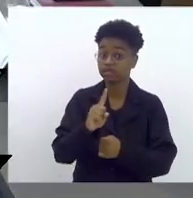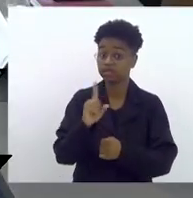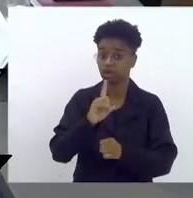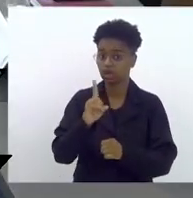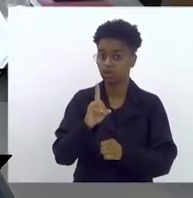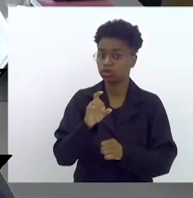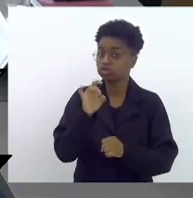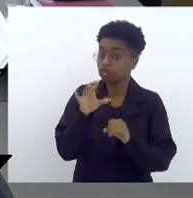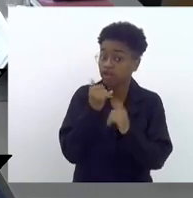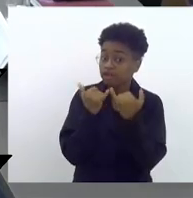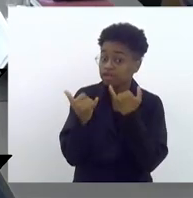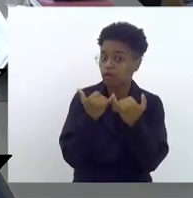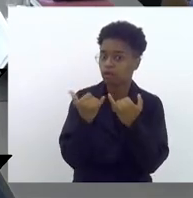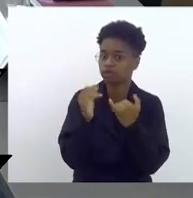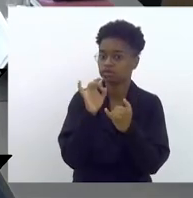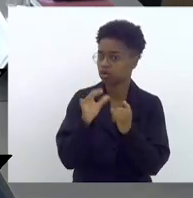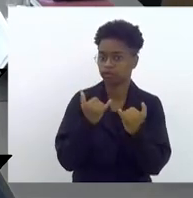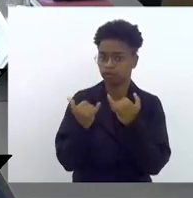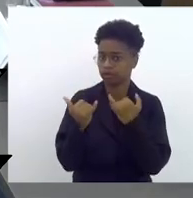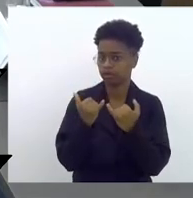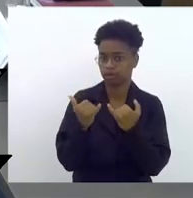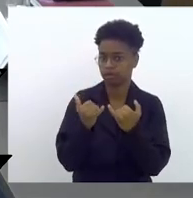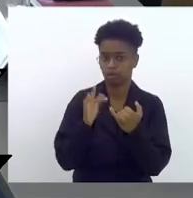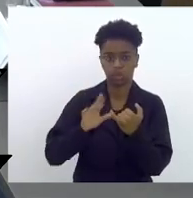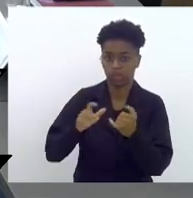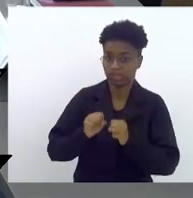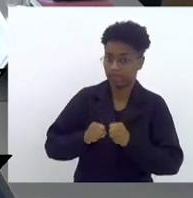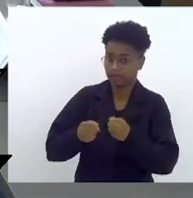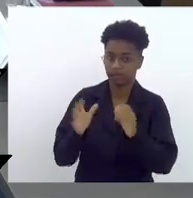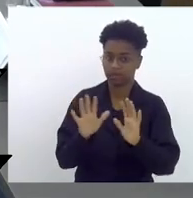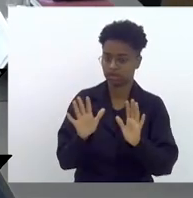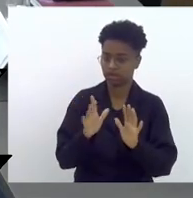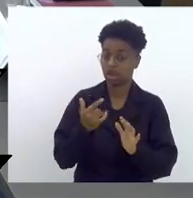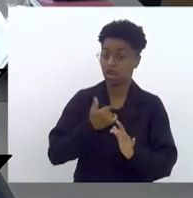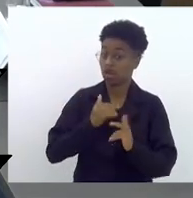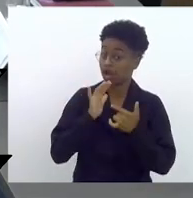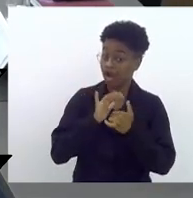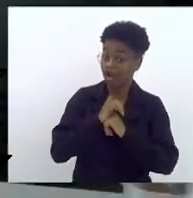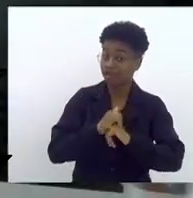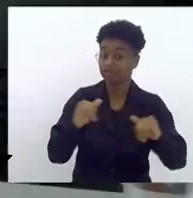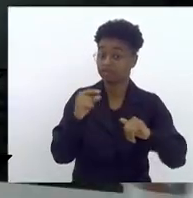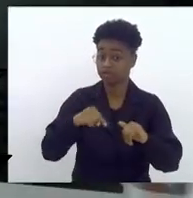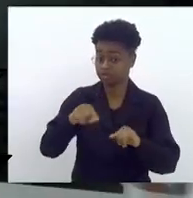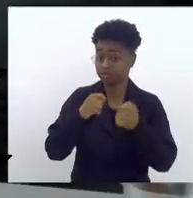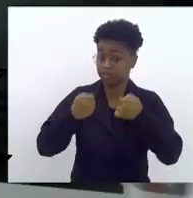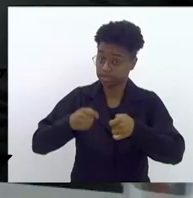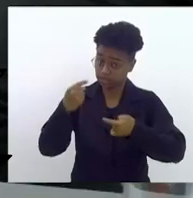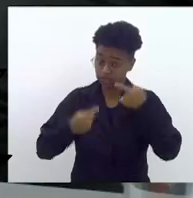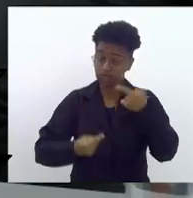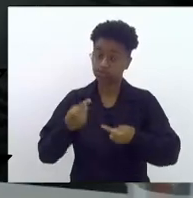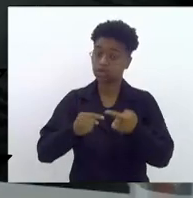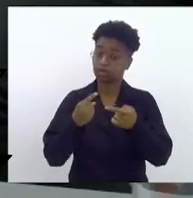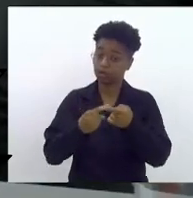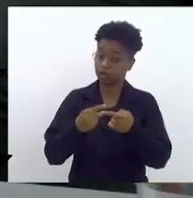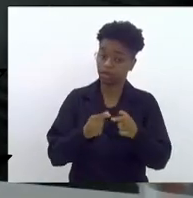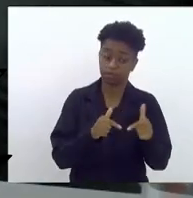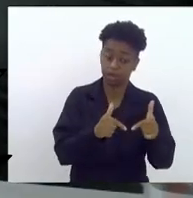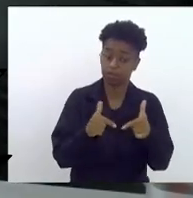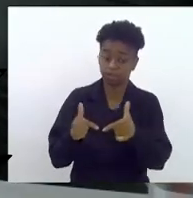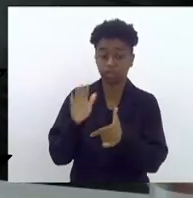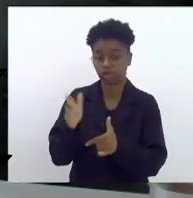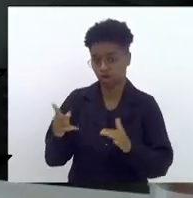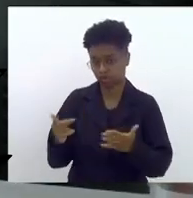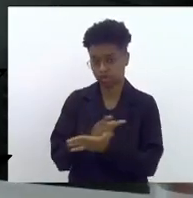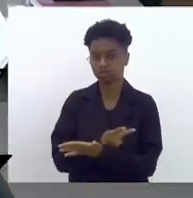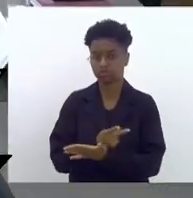informei eu informei entendi agora da gente fazer o debate que essas iniciativas já